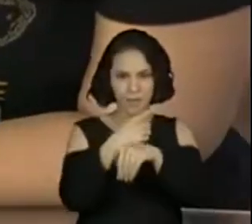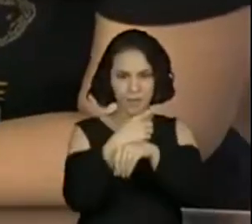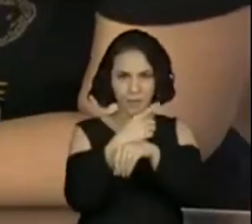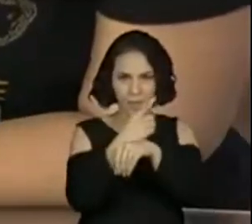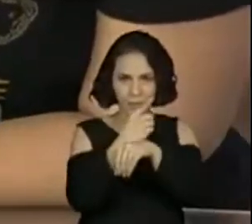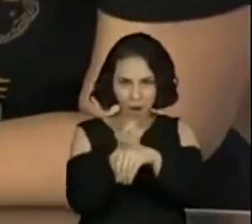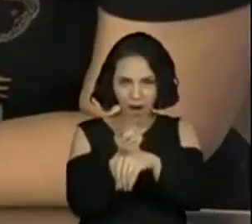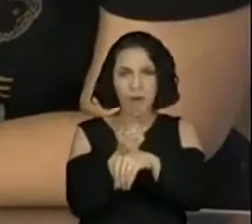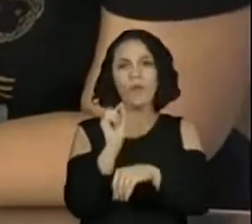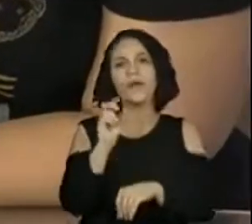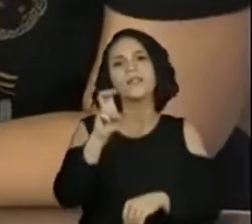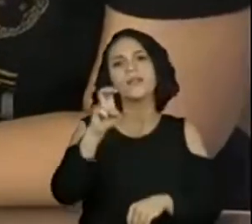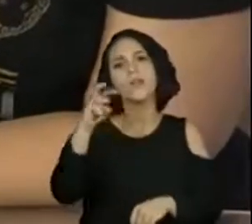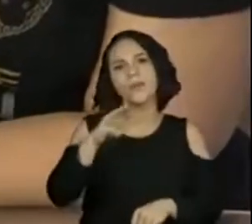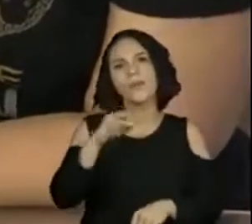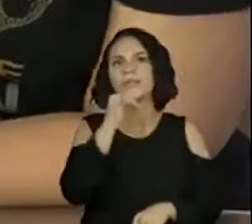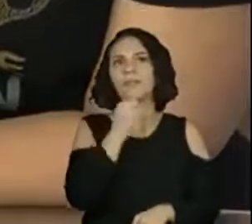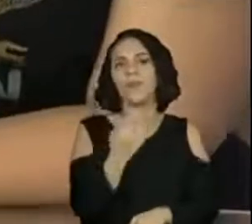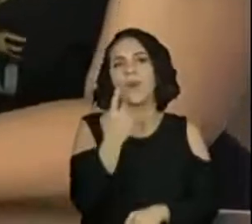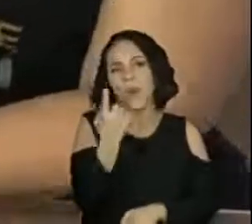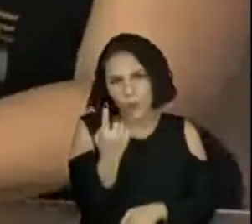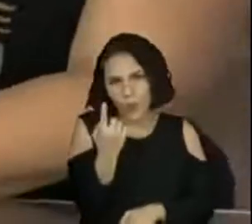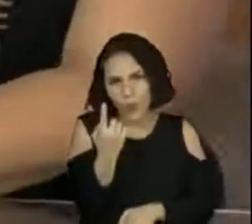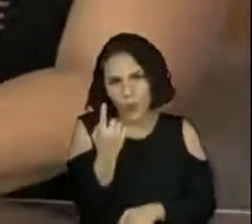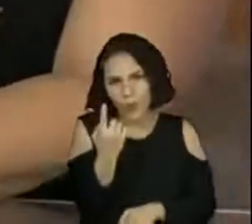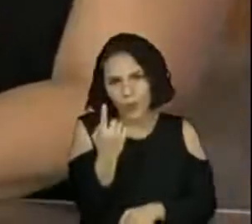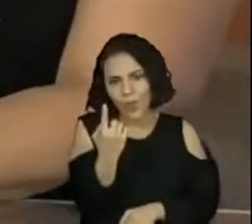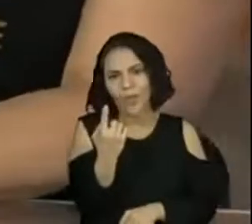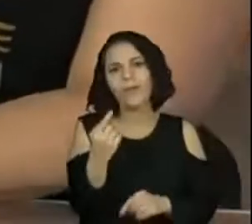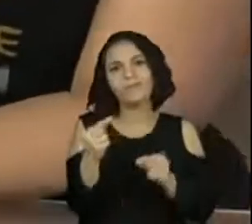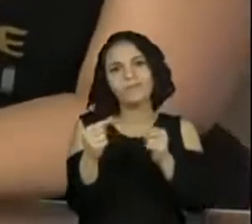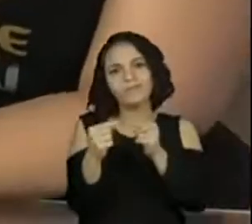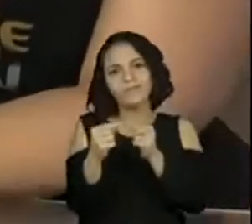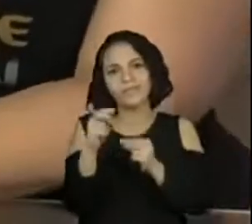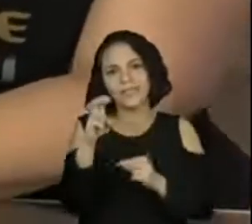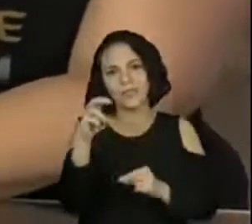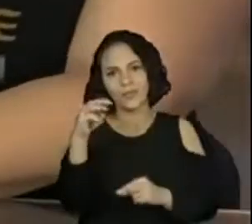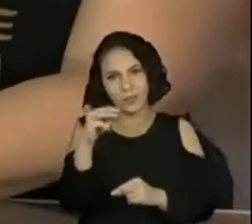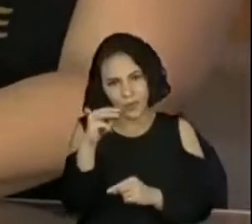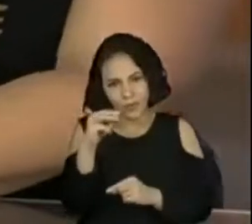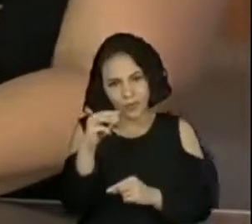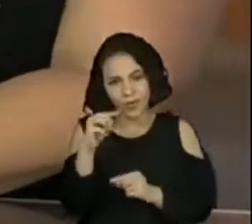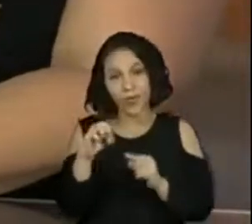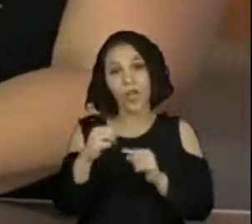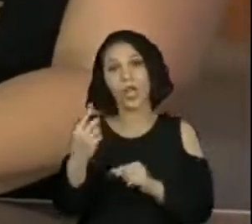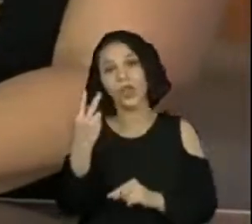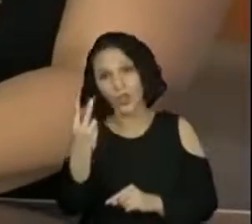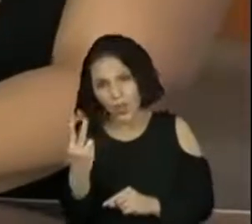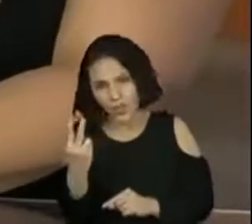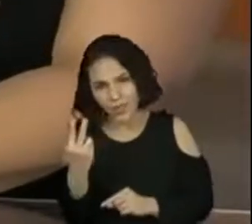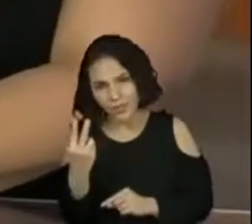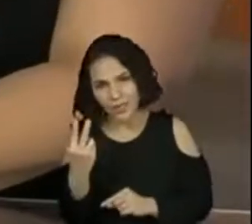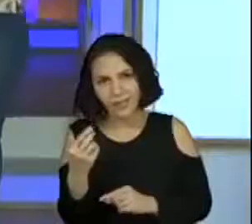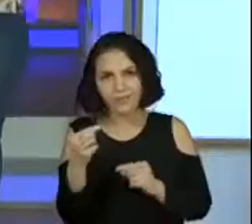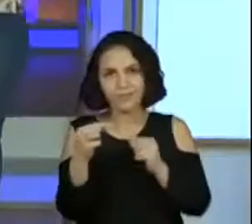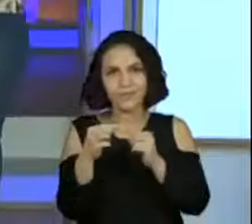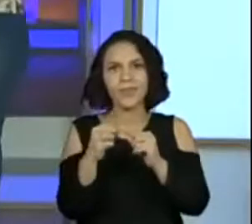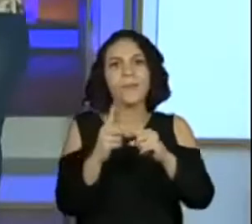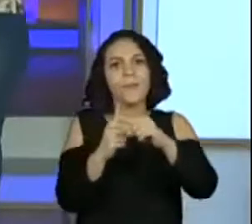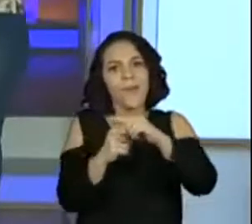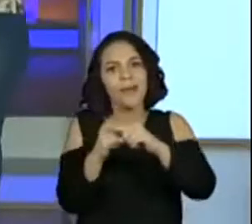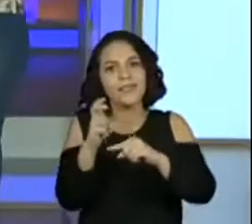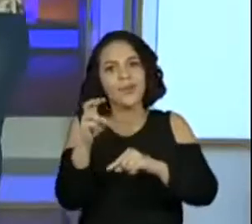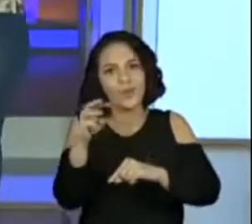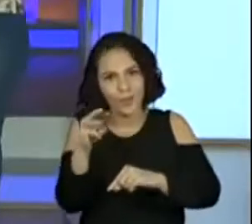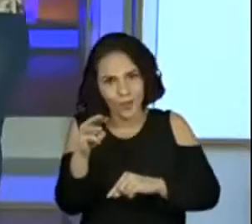vendo esses risquinhos aqui. Alguns relógios têm essas marcações, alguns relógios não têm. Mas a gente já